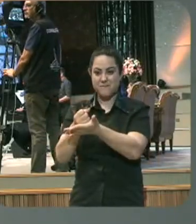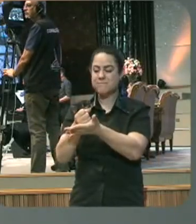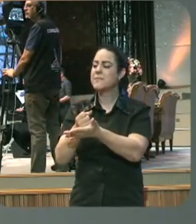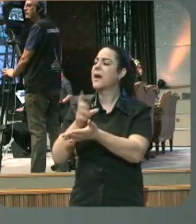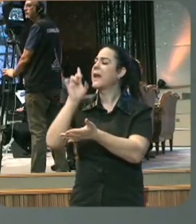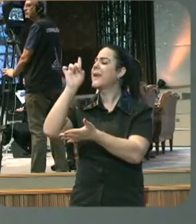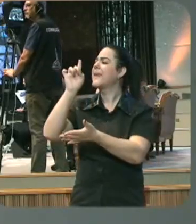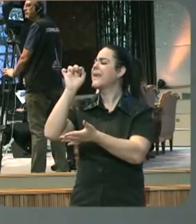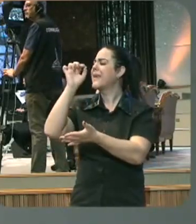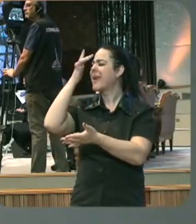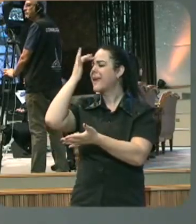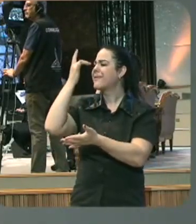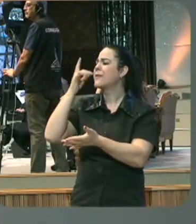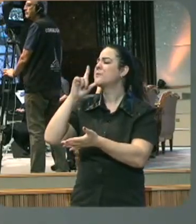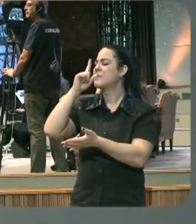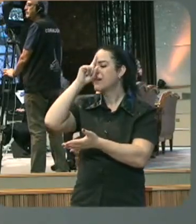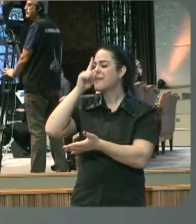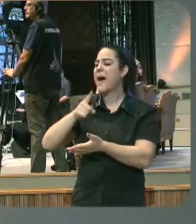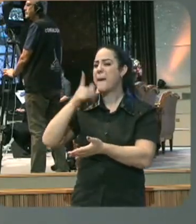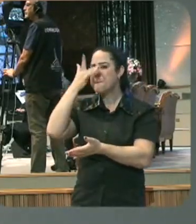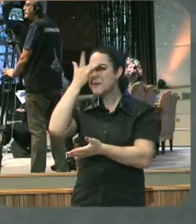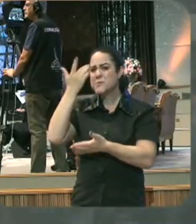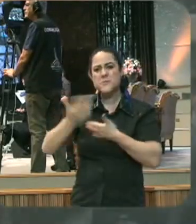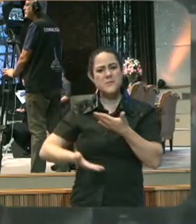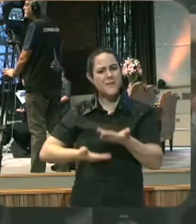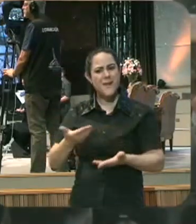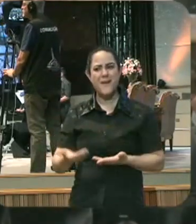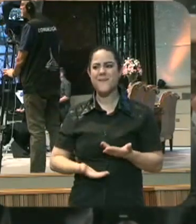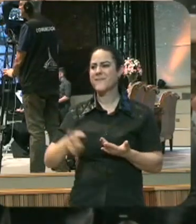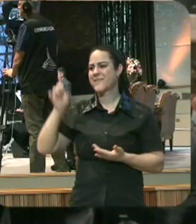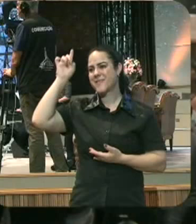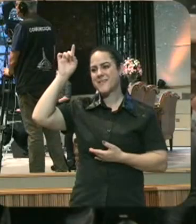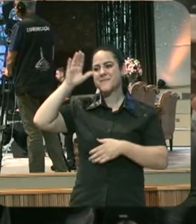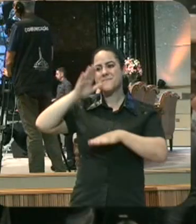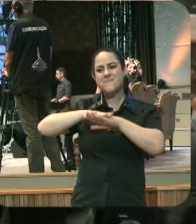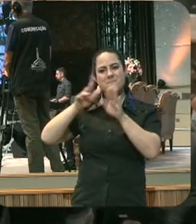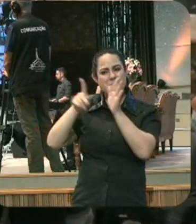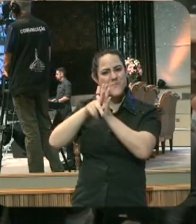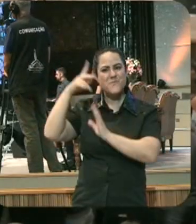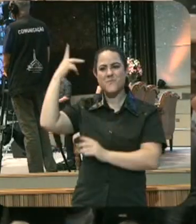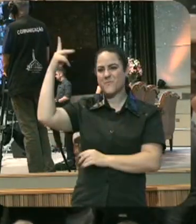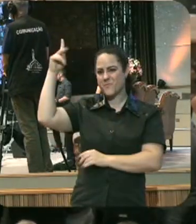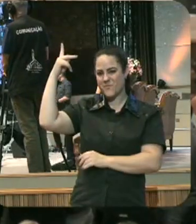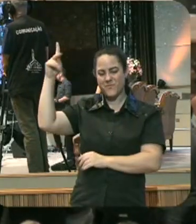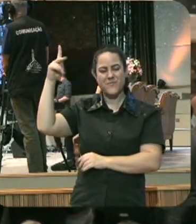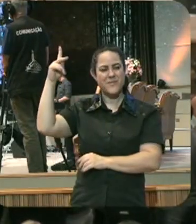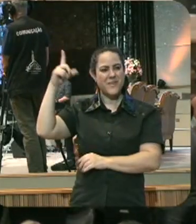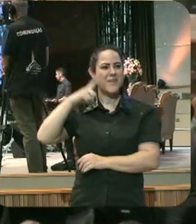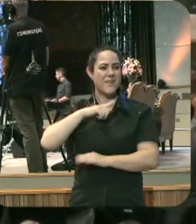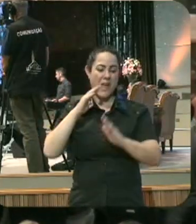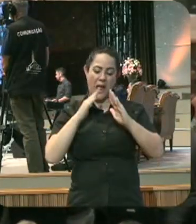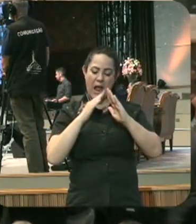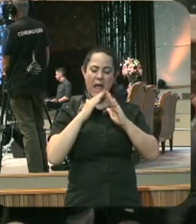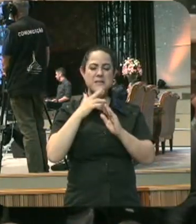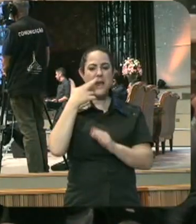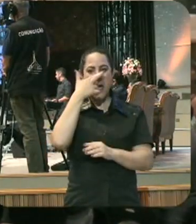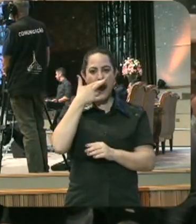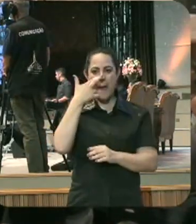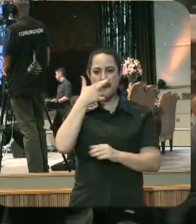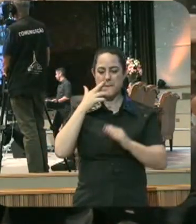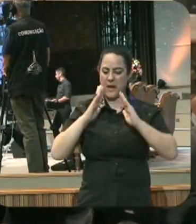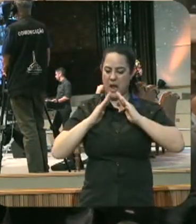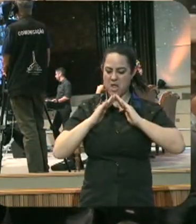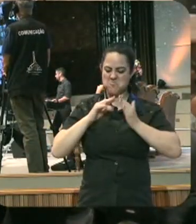Deus vai mandar é um carregador de mudança, porque a obra é dele. A muralha na casa de Raabe não